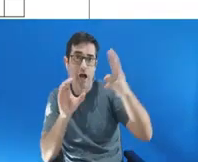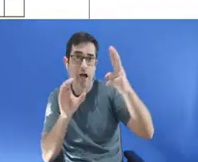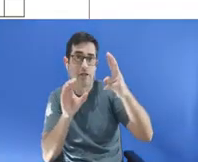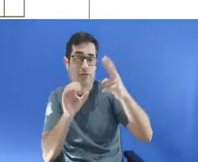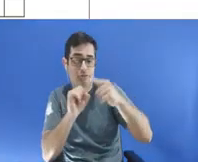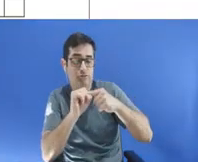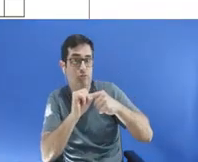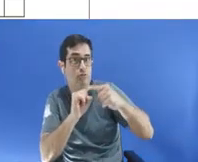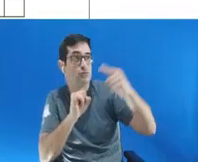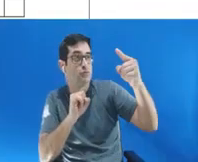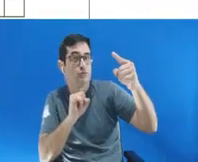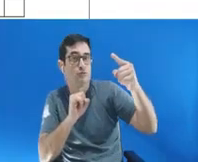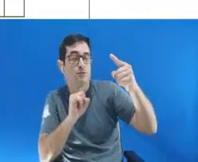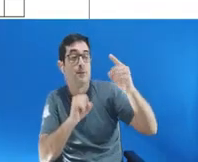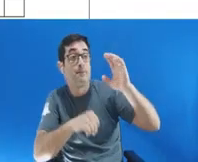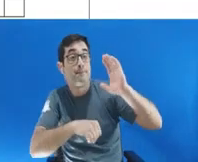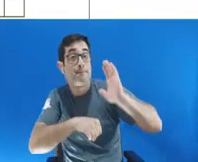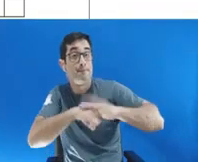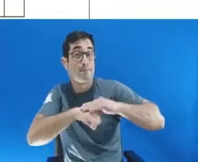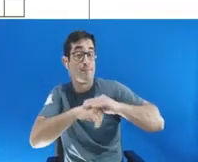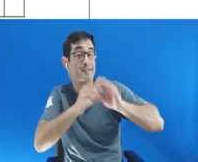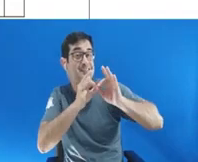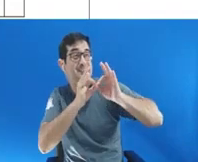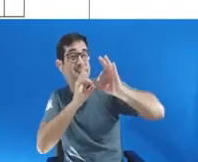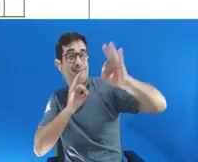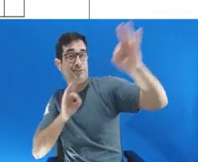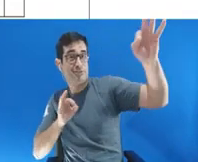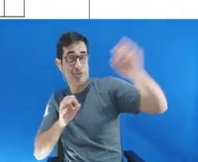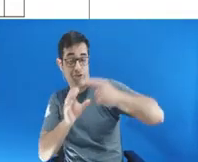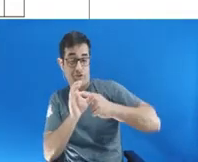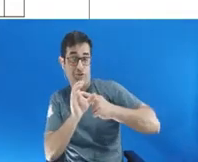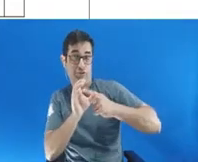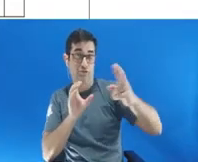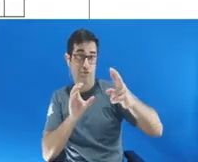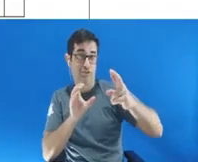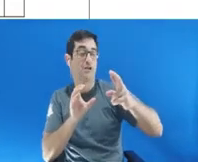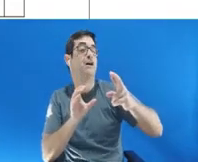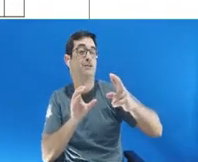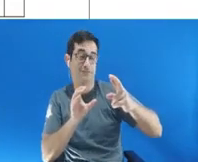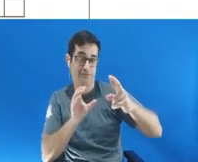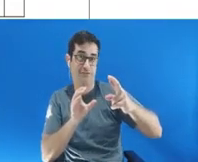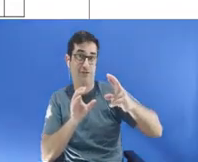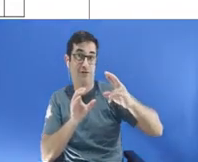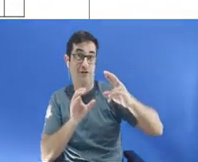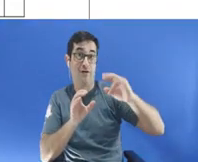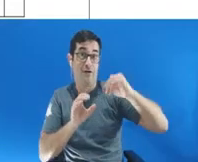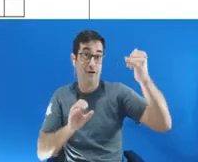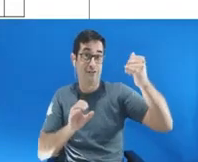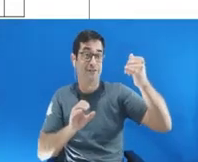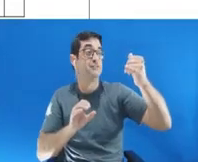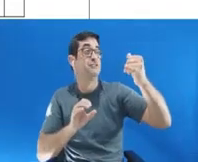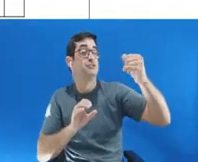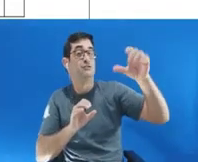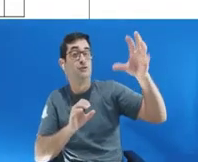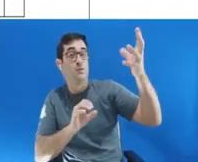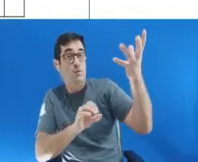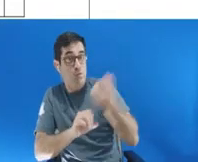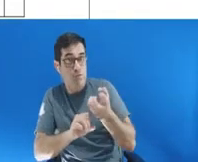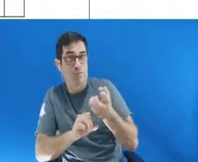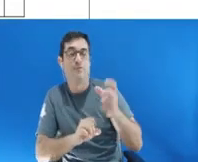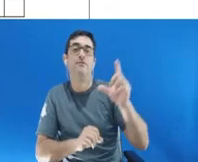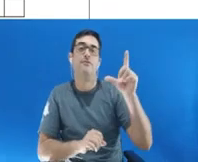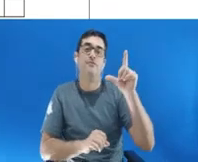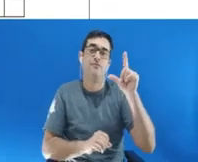É a mesma coisa assim, ó, eu estou aproximando dois ímãs. Se eu botar aqui, a atração que eu sinto é um valor. Se